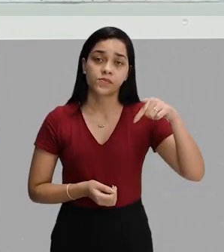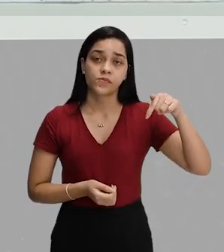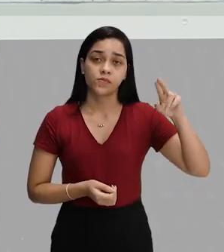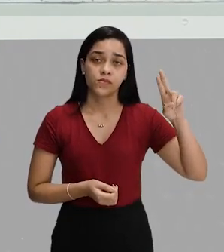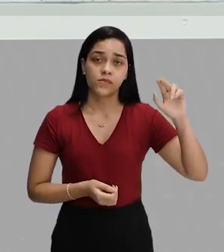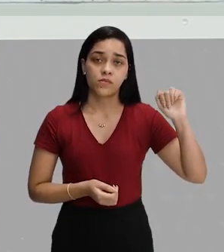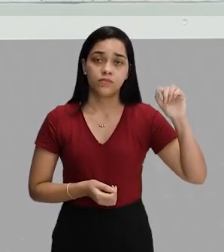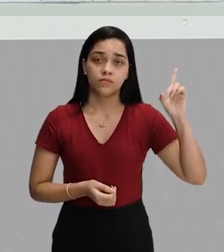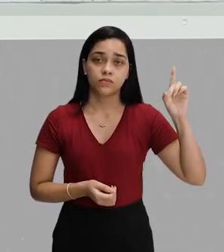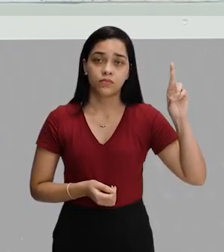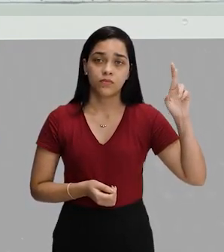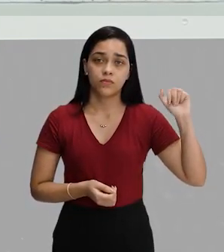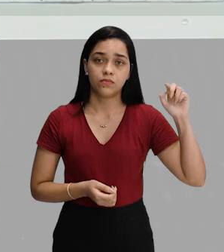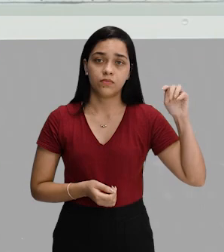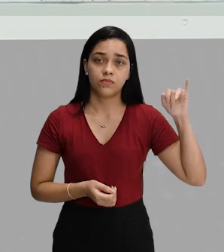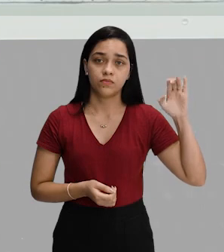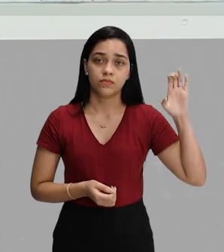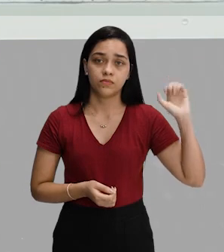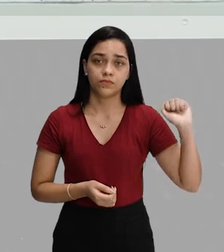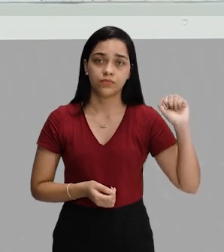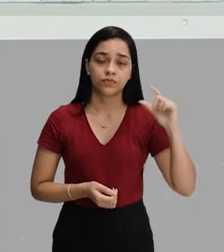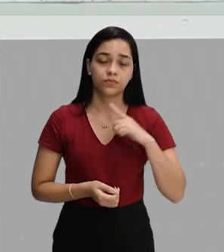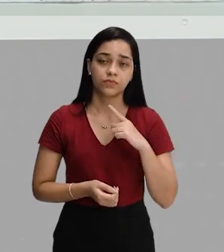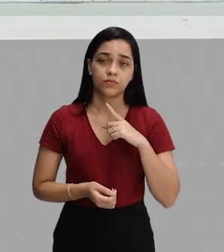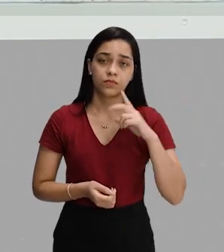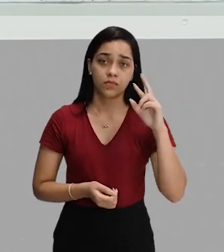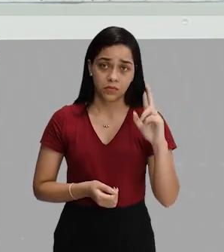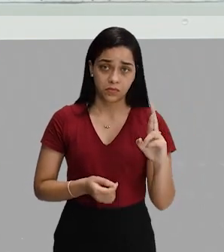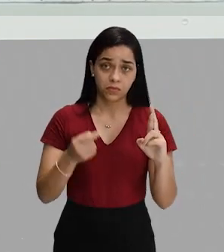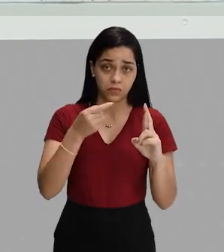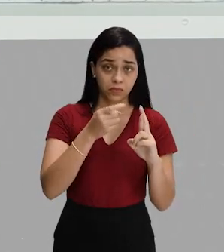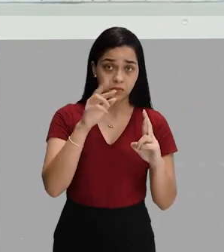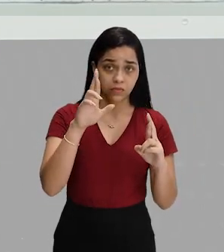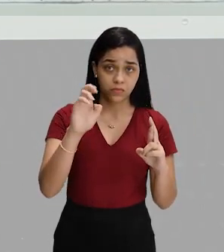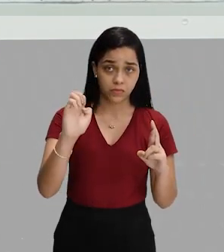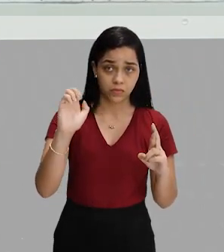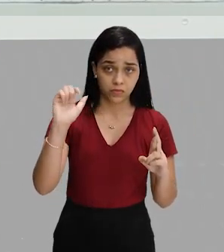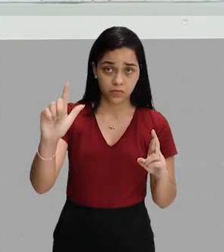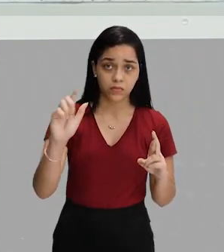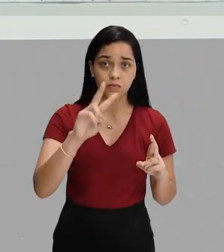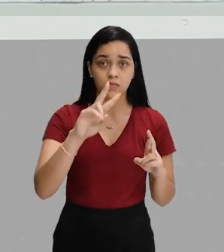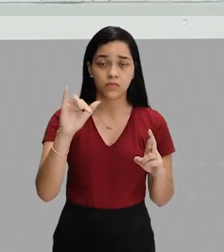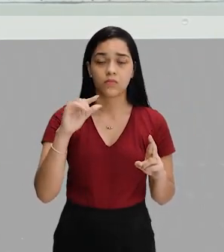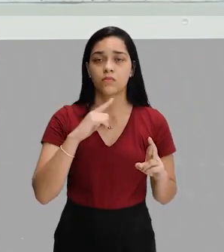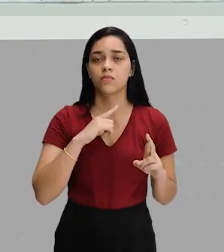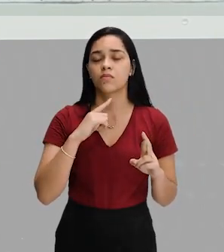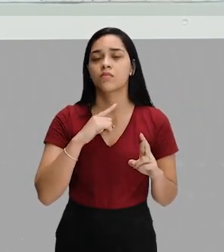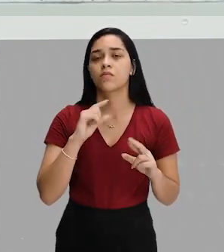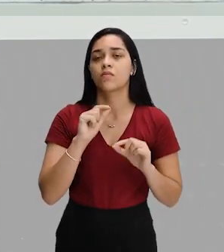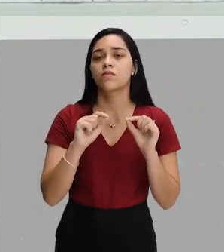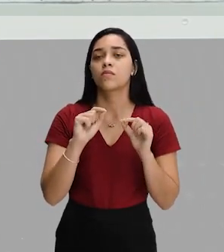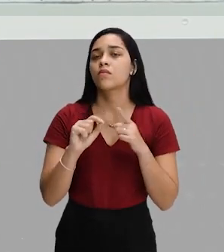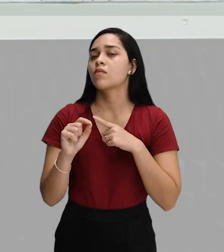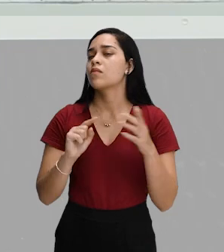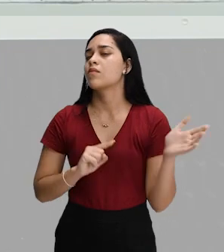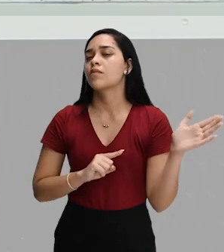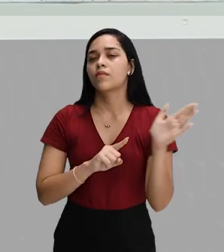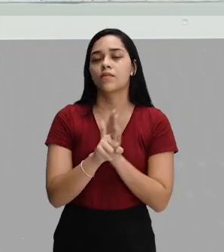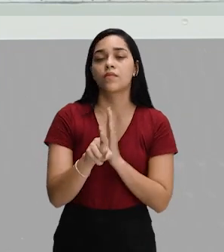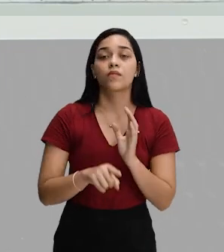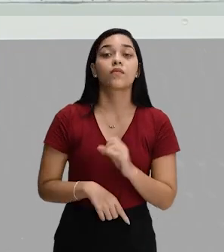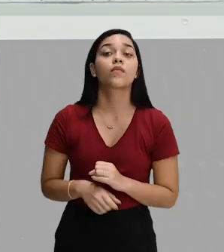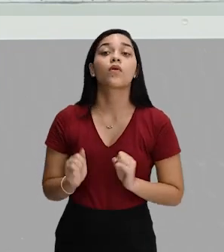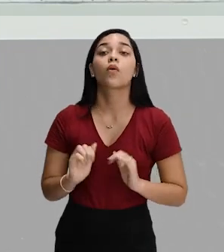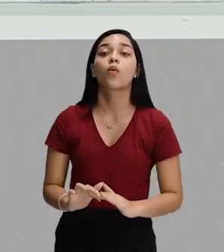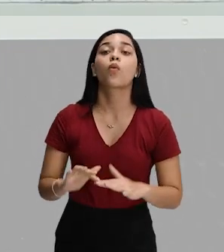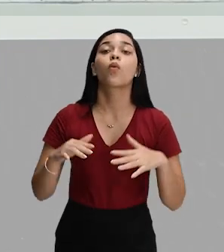Quadrática. Então, uma função de R em R, uma função real, ela vai ser quadrática. Aí vem a pergunta,